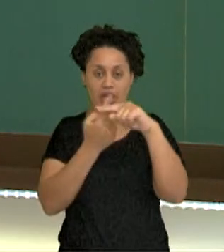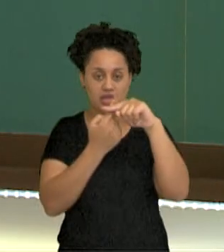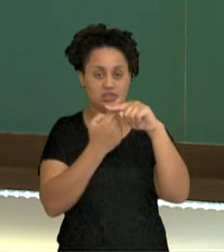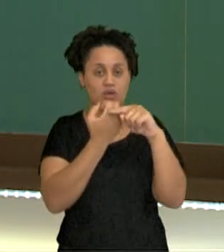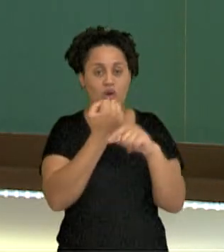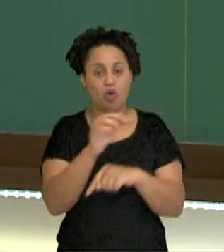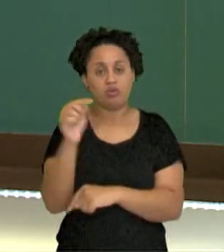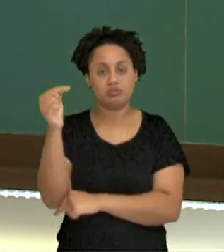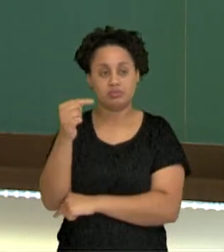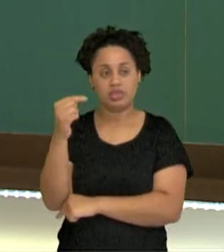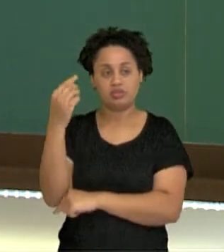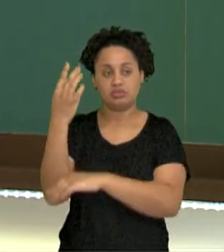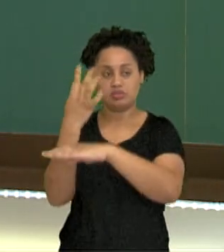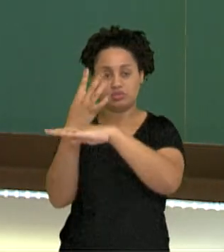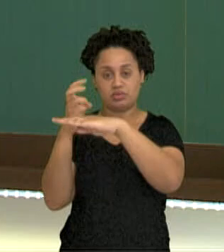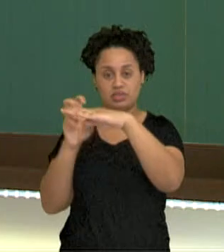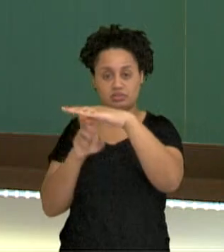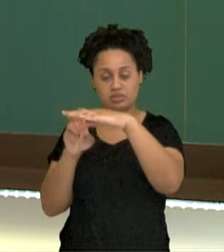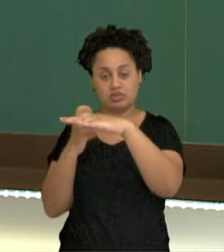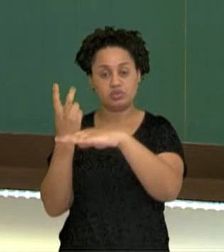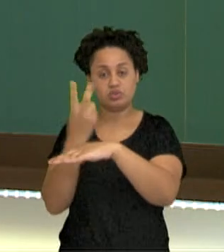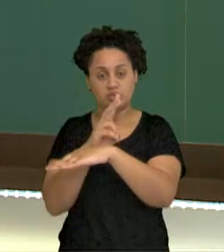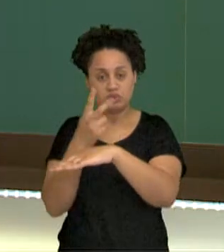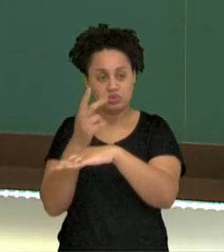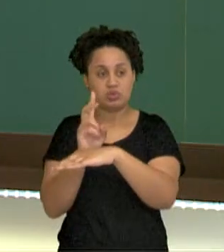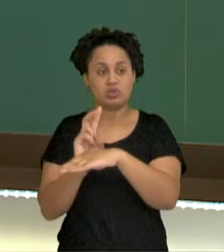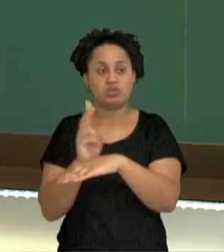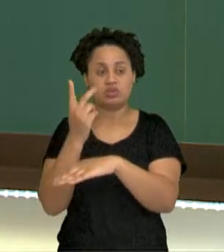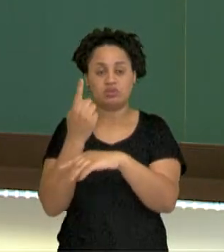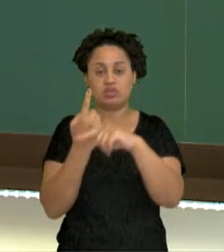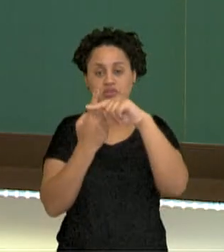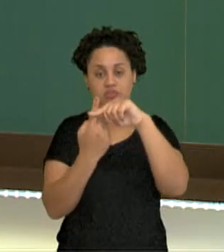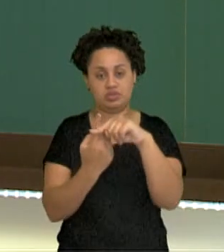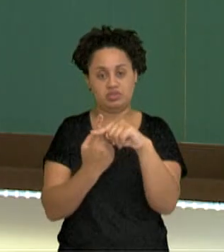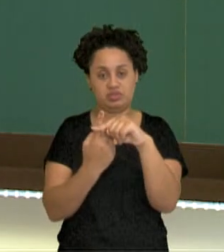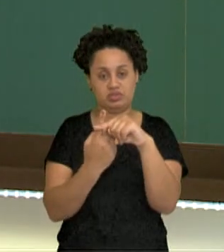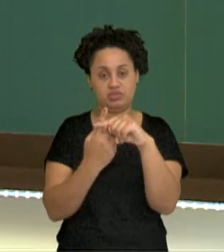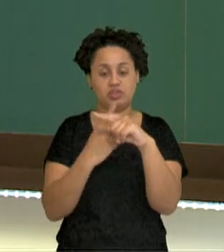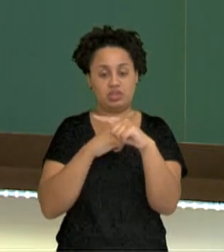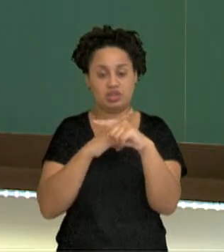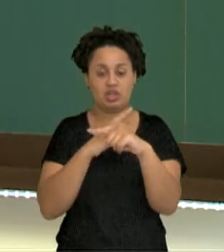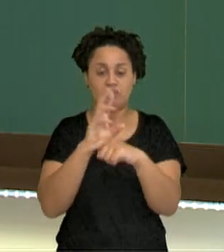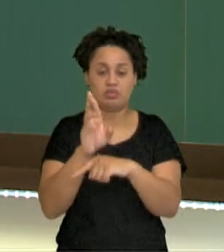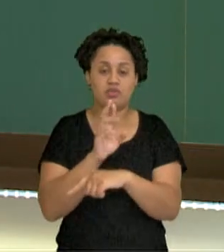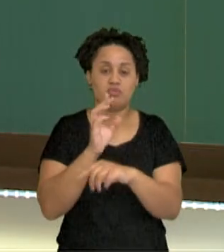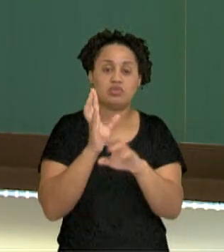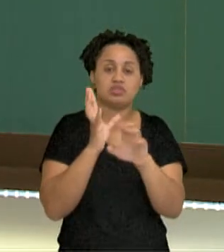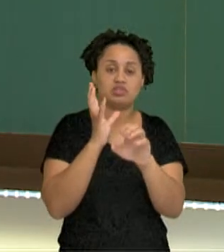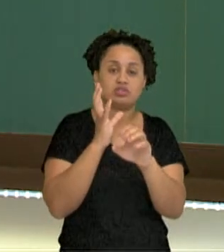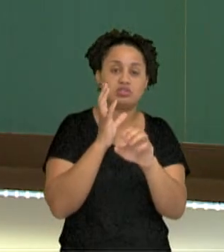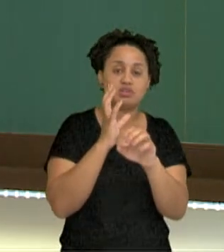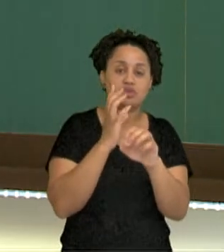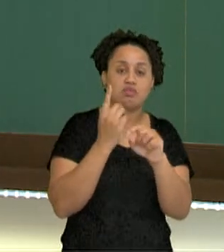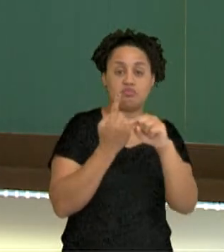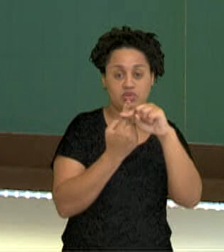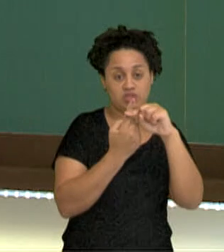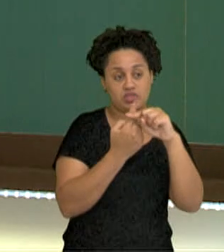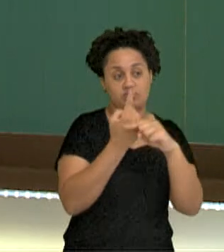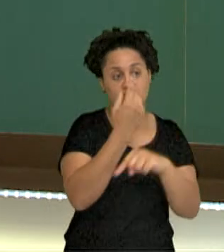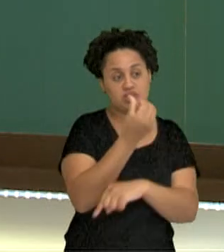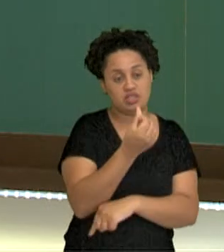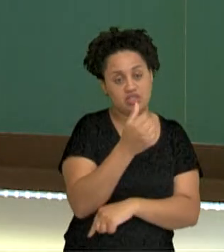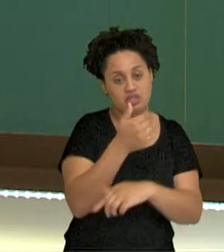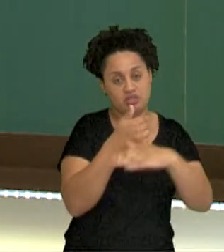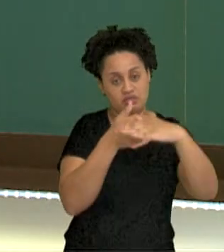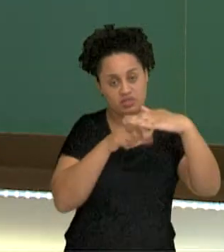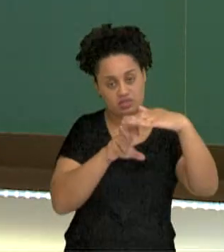os dois resultam em um valor positivo, que é o 16/25, tá? Então, como cosseno de alfa,